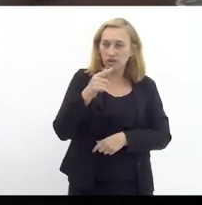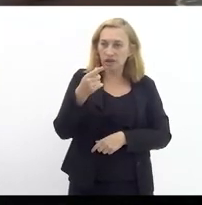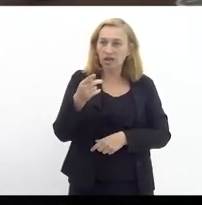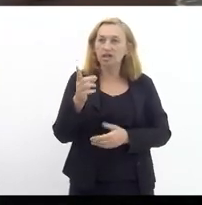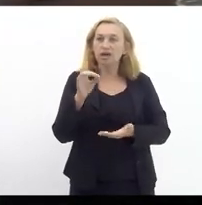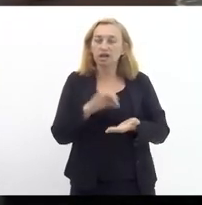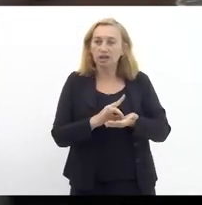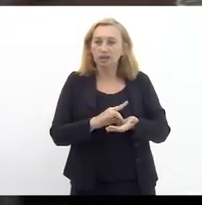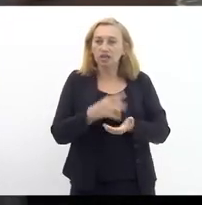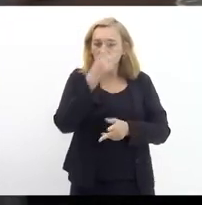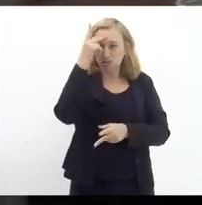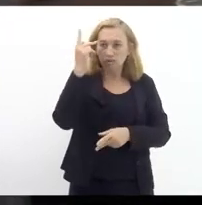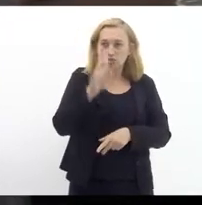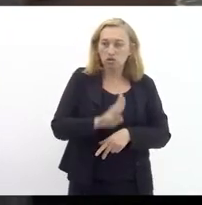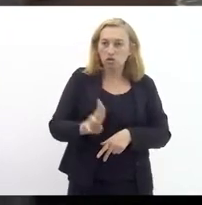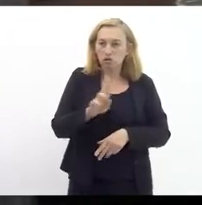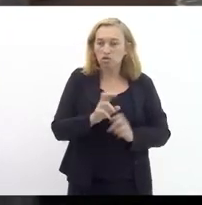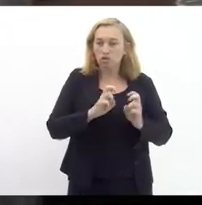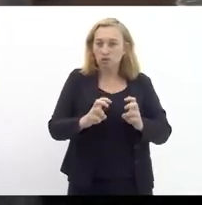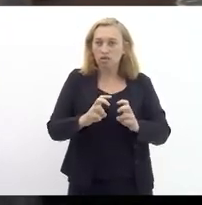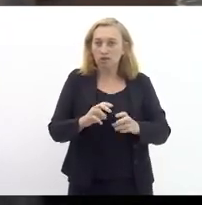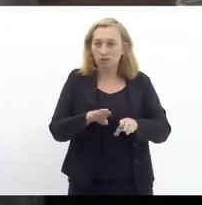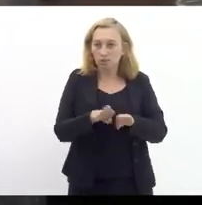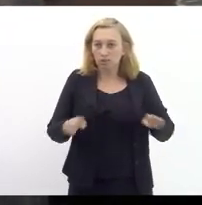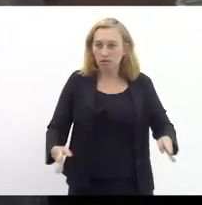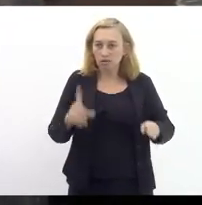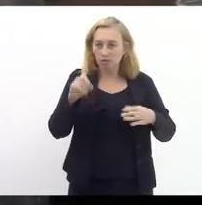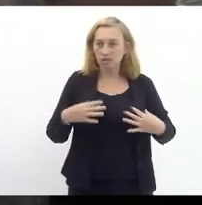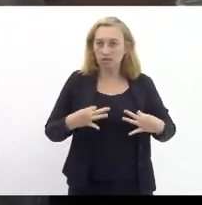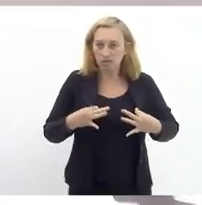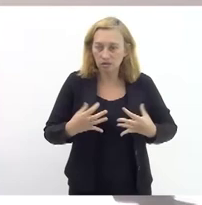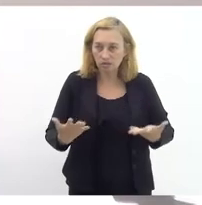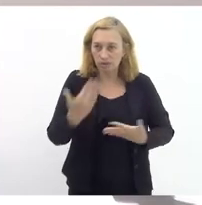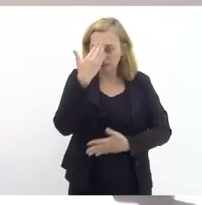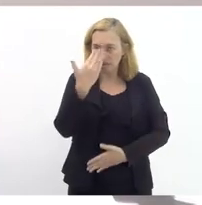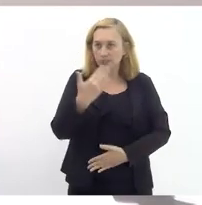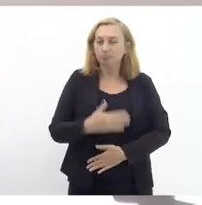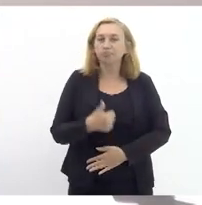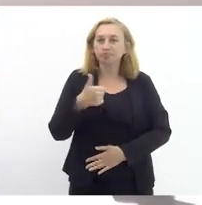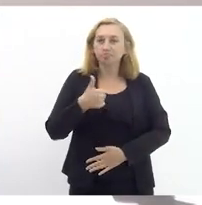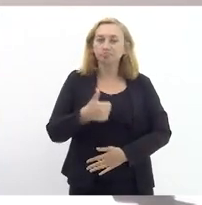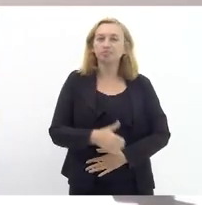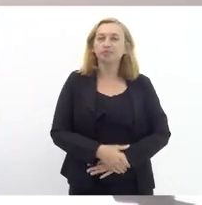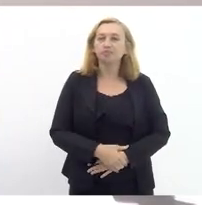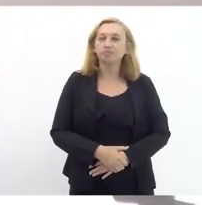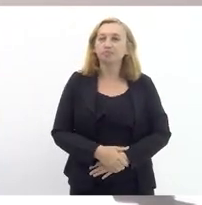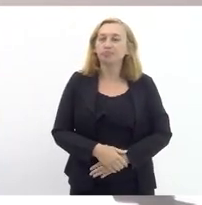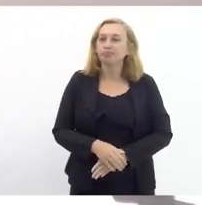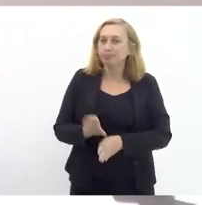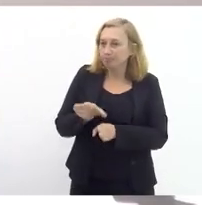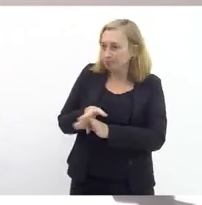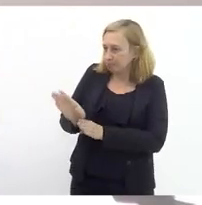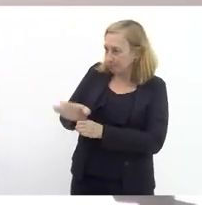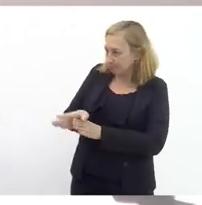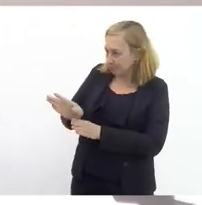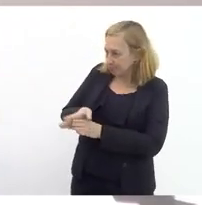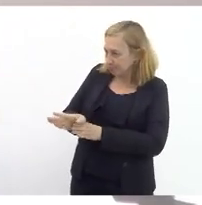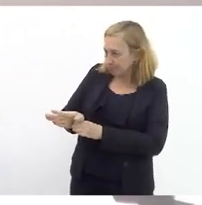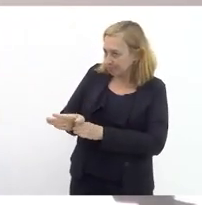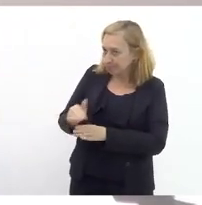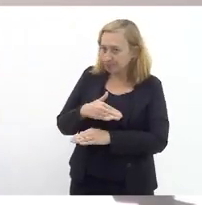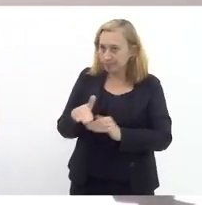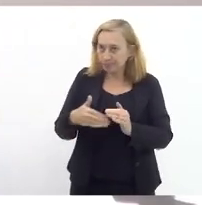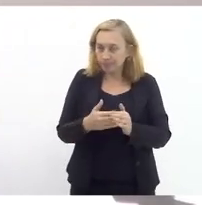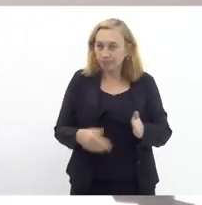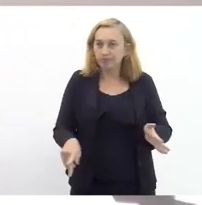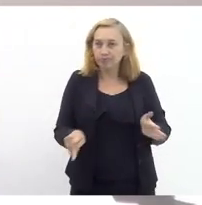dos passageiros e à disposição da mesa diretora. Obrigada. Olha só, primeiro queria dar uma orientação a todos os membros